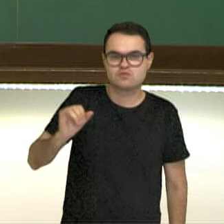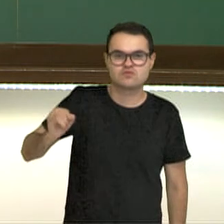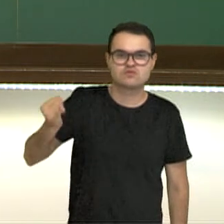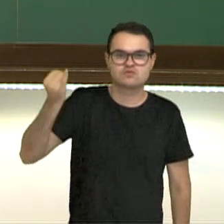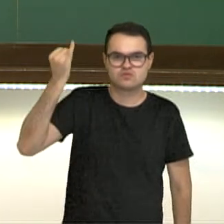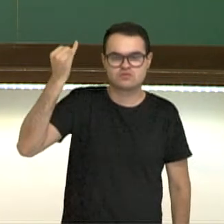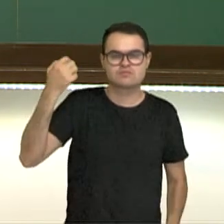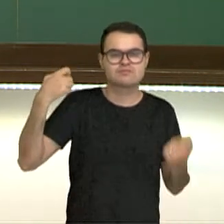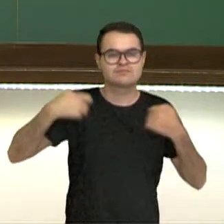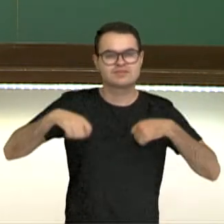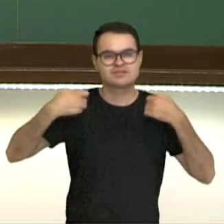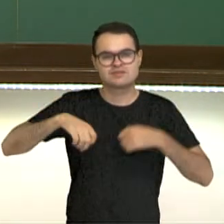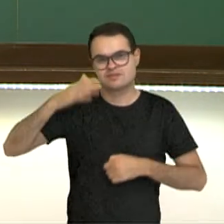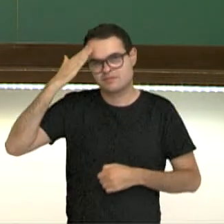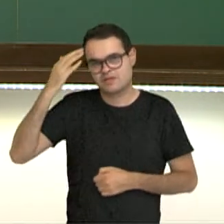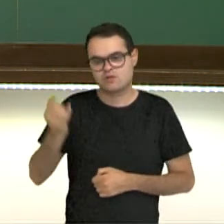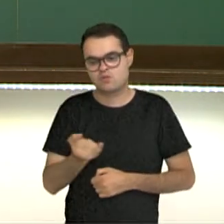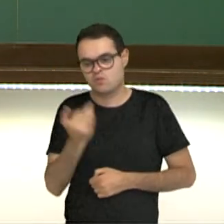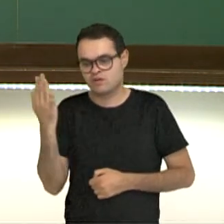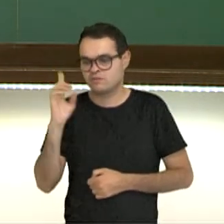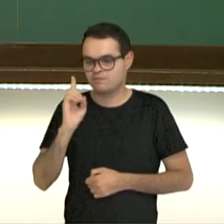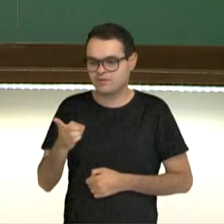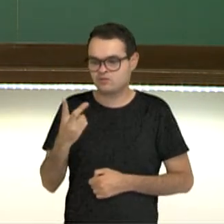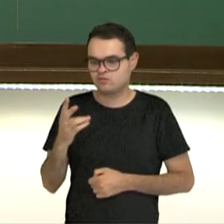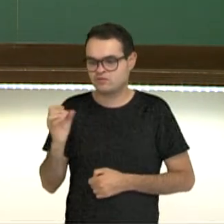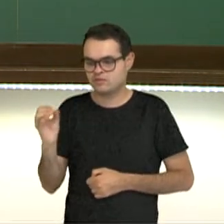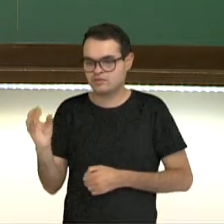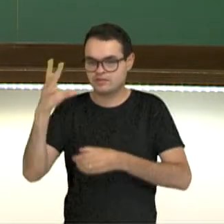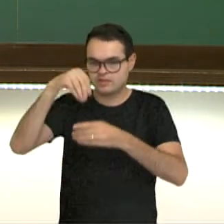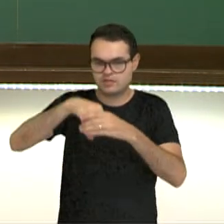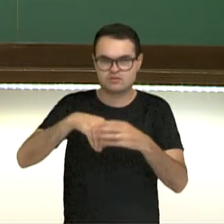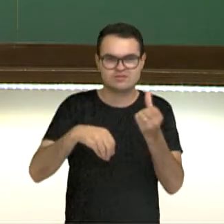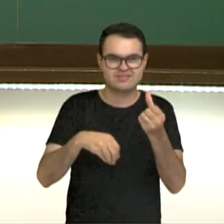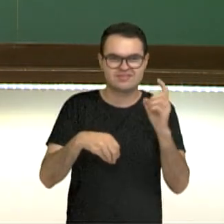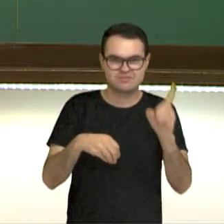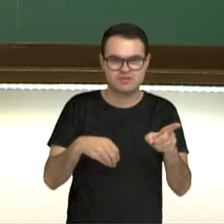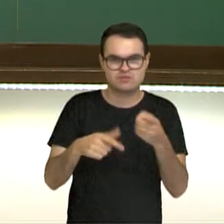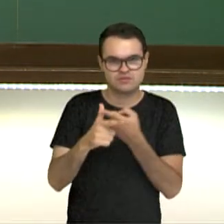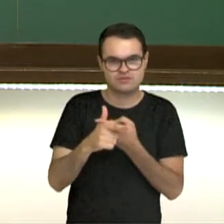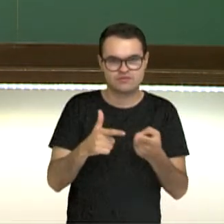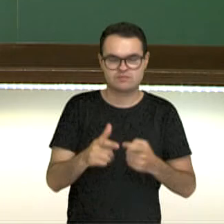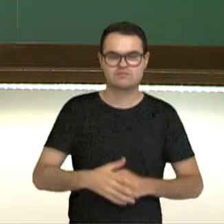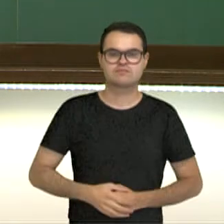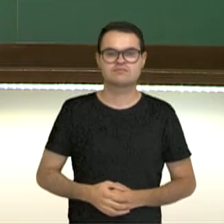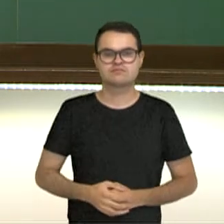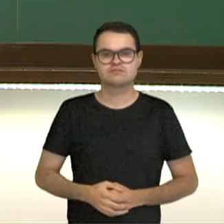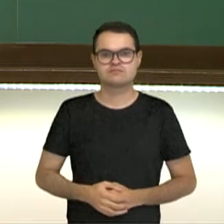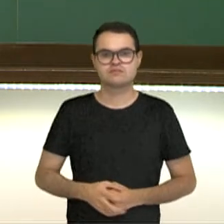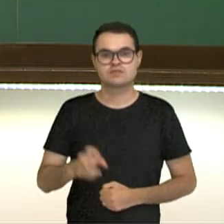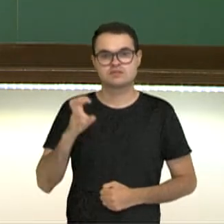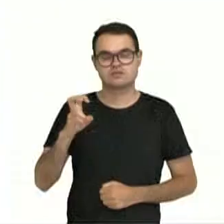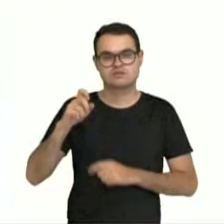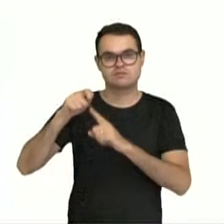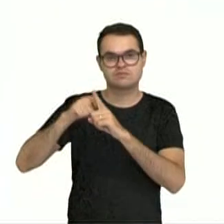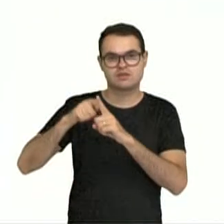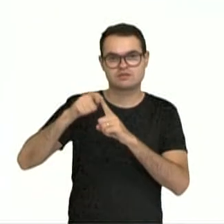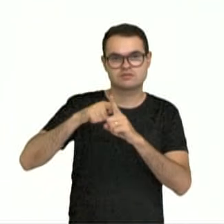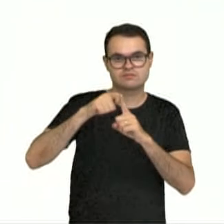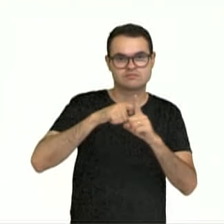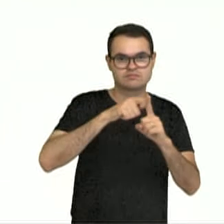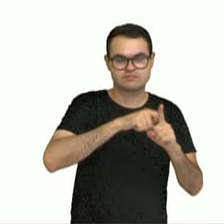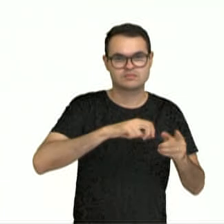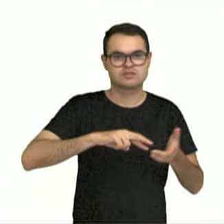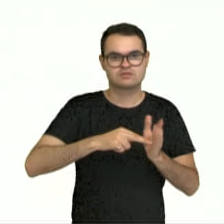tenho que ver quantos 1.200 cabe dentro desses 6 mil fazendo uma divisão, que foi o quê? 5 meses. Com isso, a gente